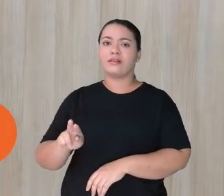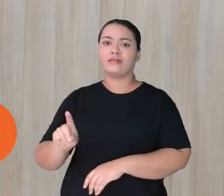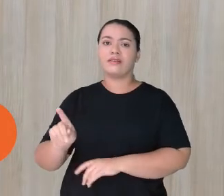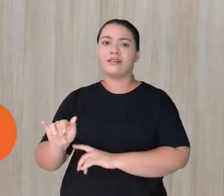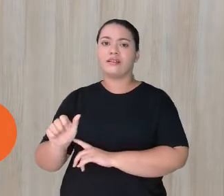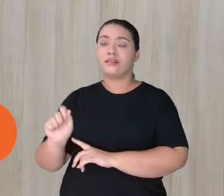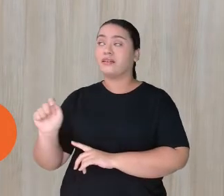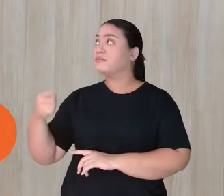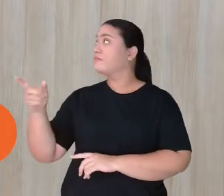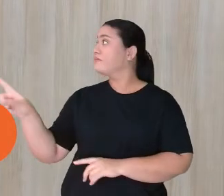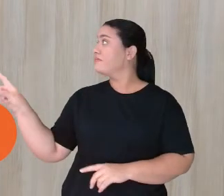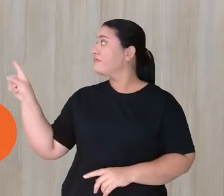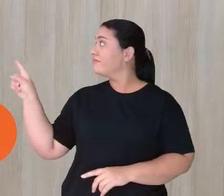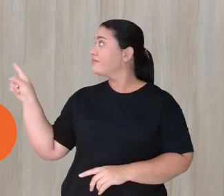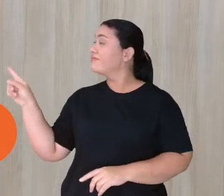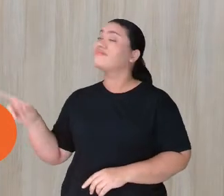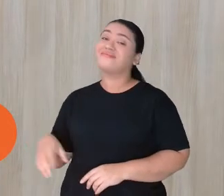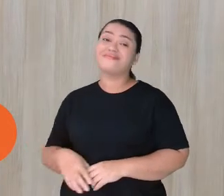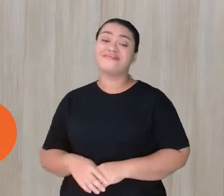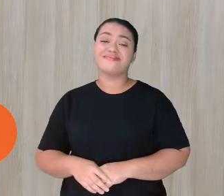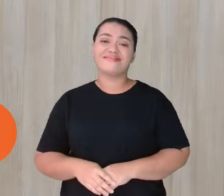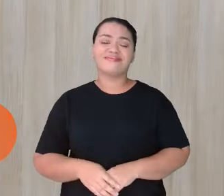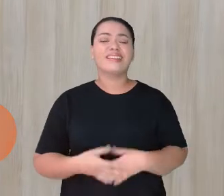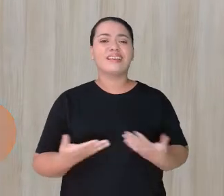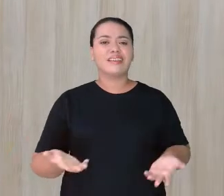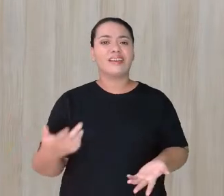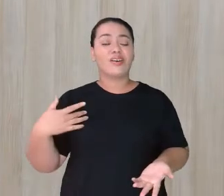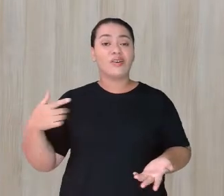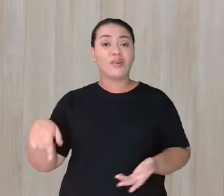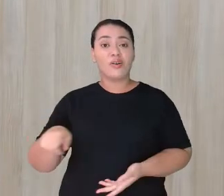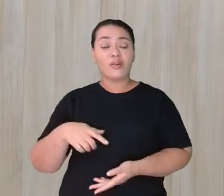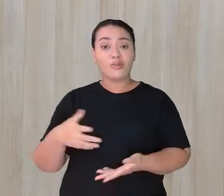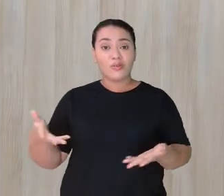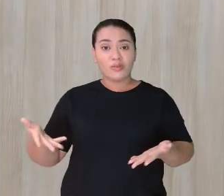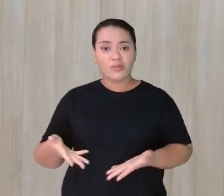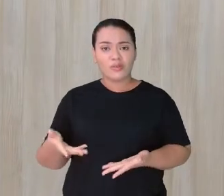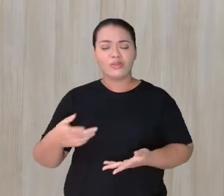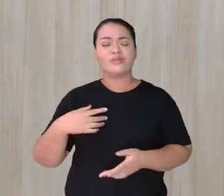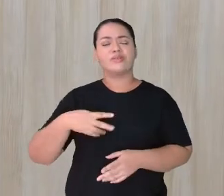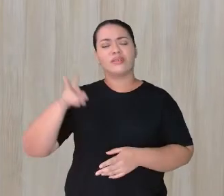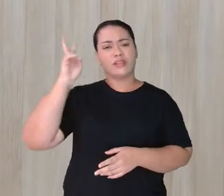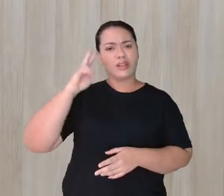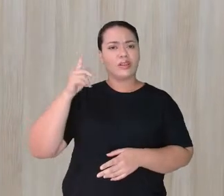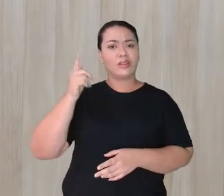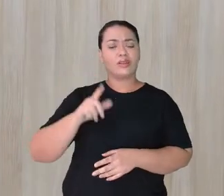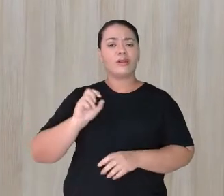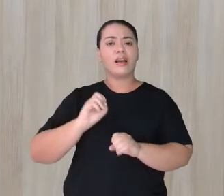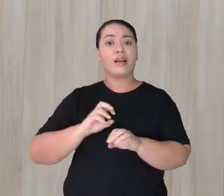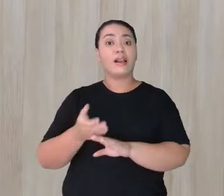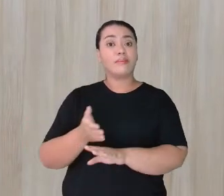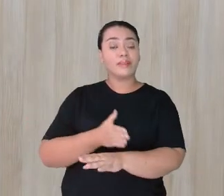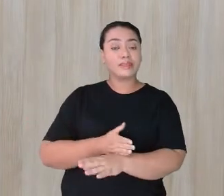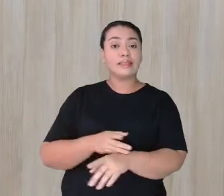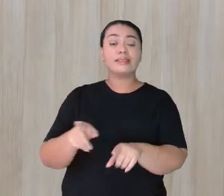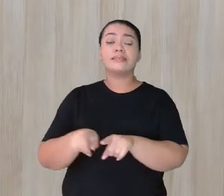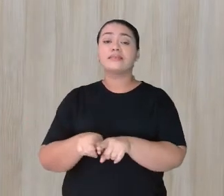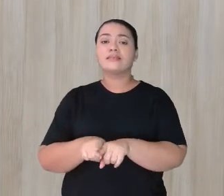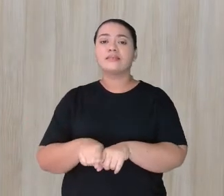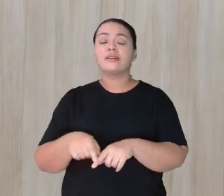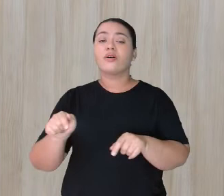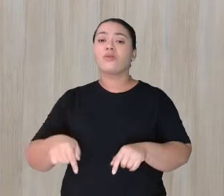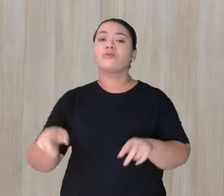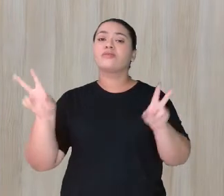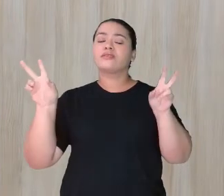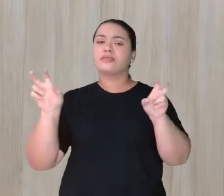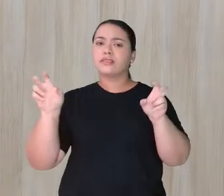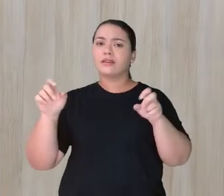Albuquerque, este é o meu sinal. Então, estamos aqui hoje para dar uma revisadinha na aula anterior e vermos o tema da